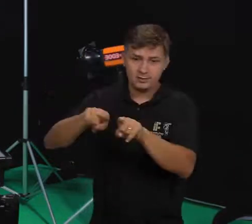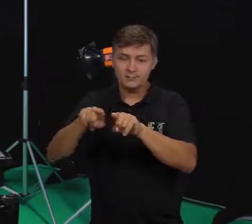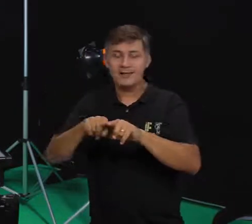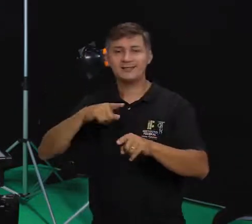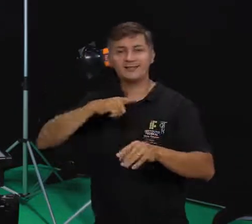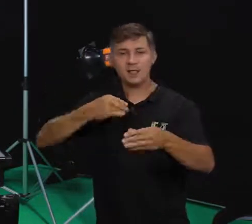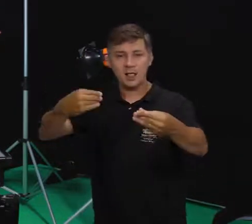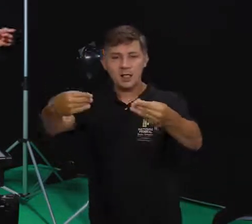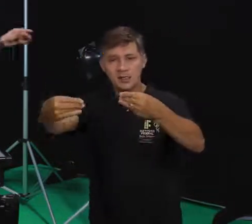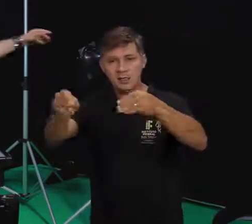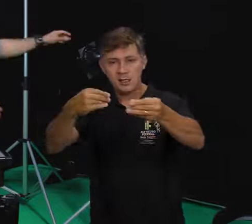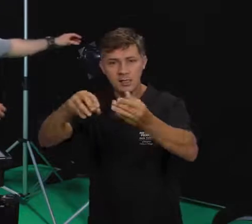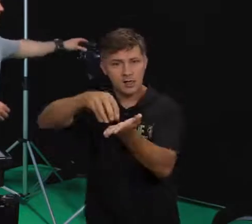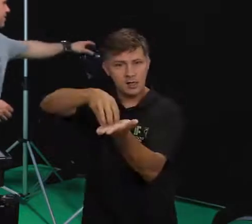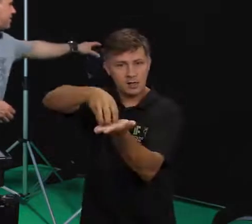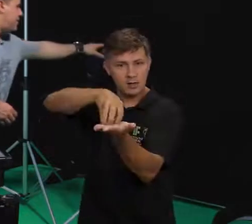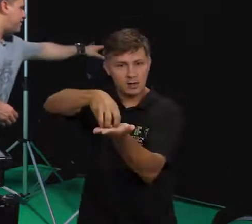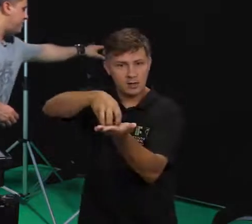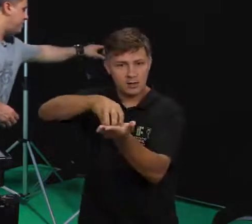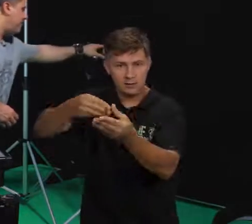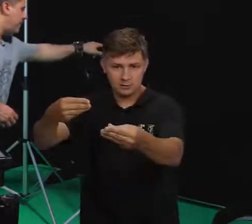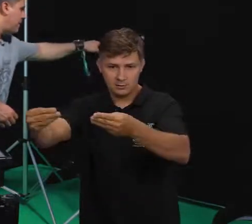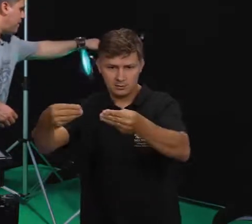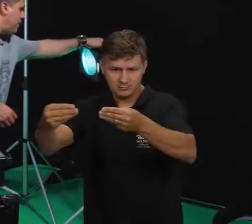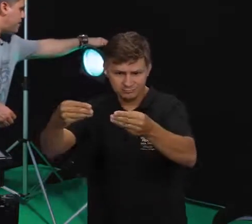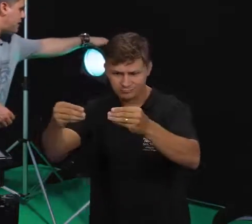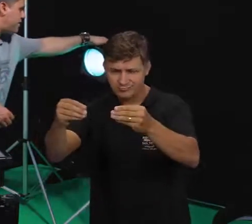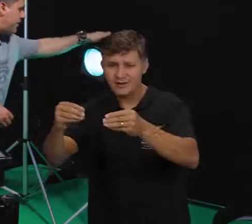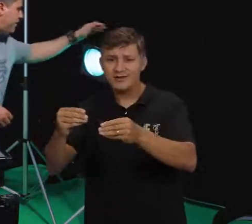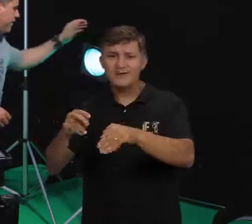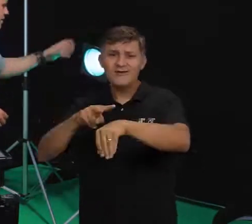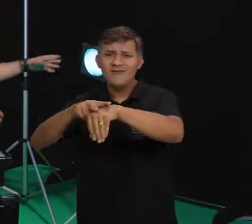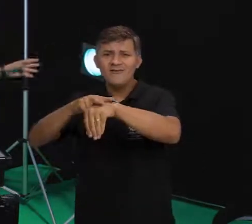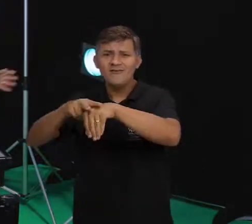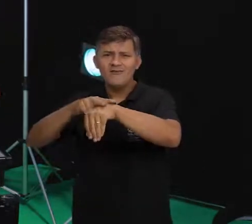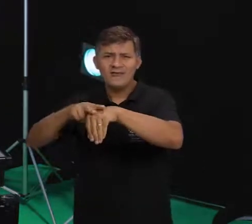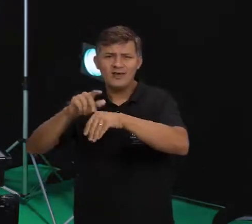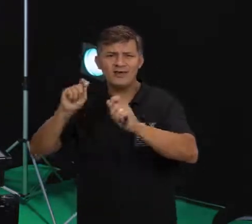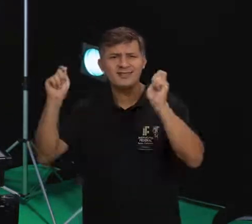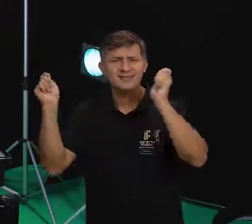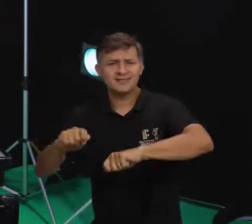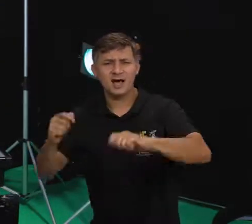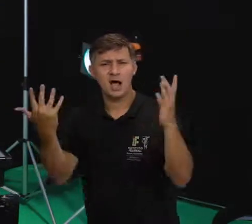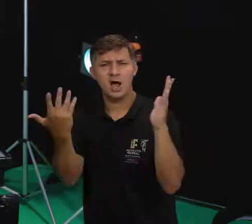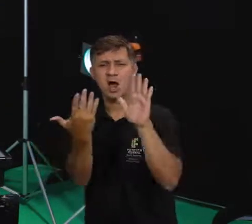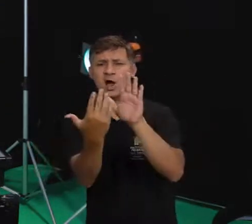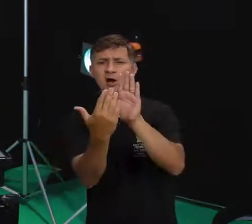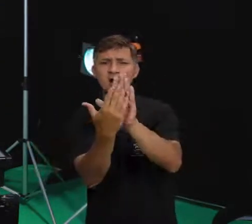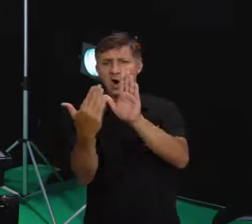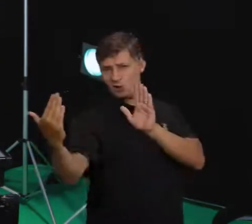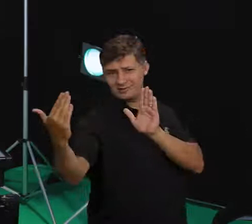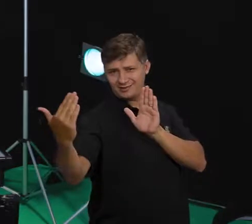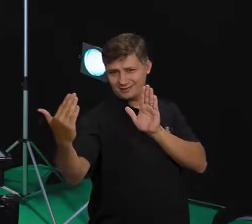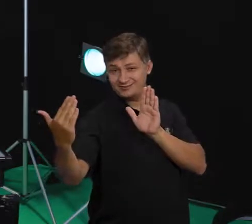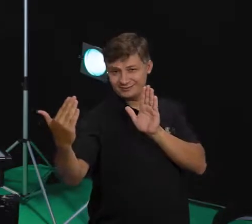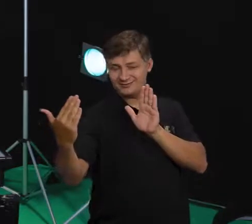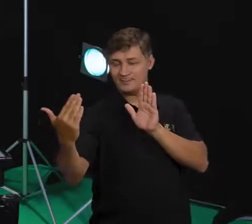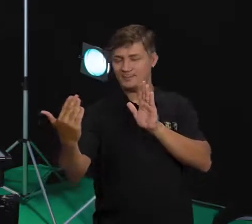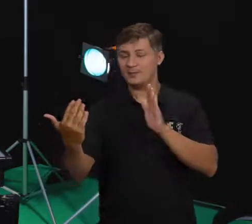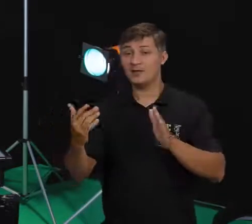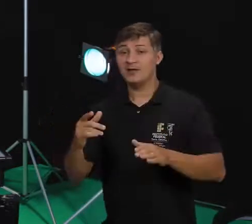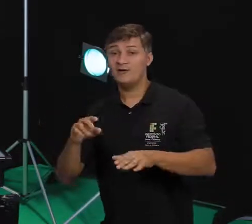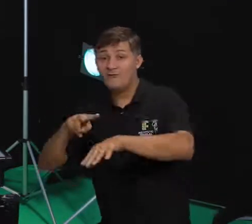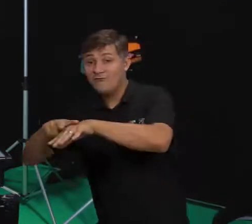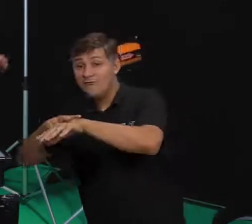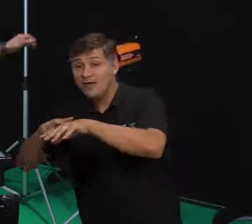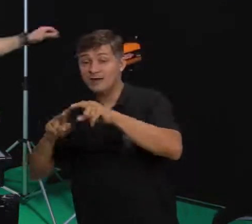uma gelatina nele, né? Então essa gelatina aqui, ó, é uma gelatina verde para dar um contraste cromático do verde com